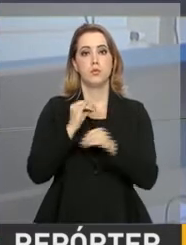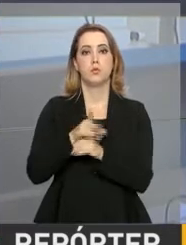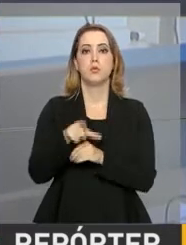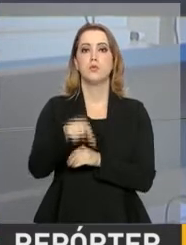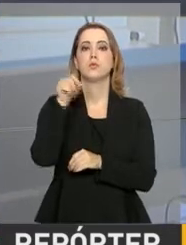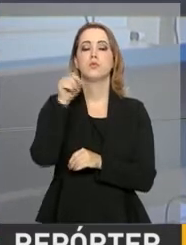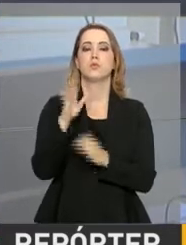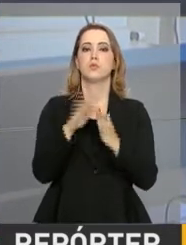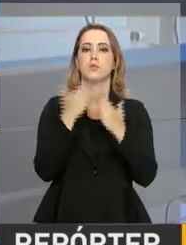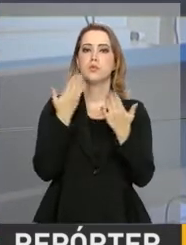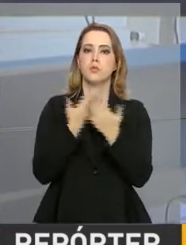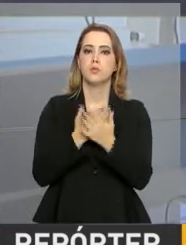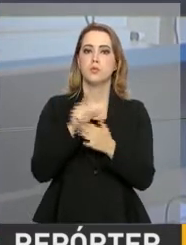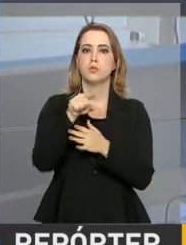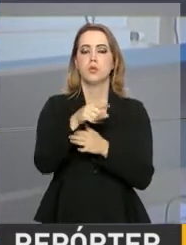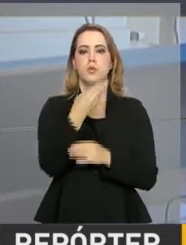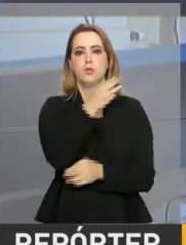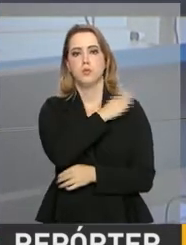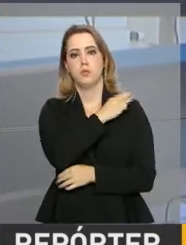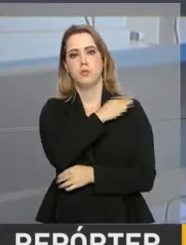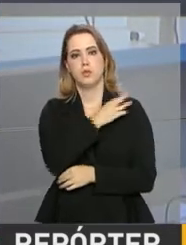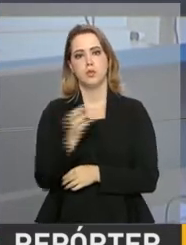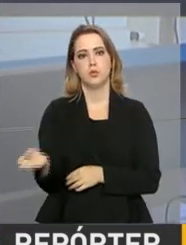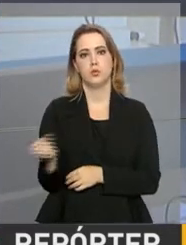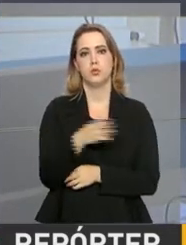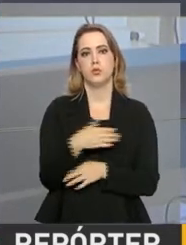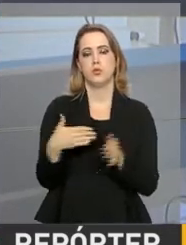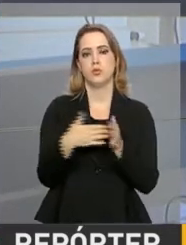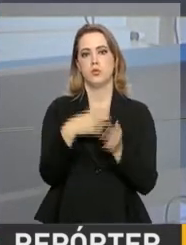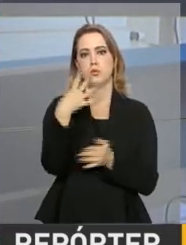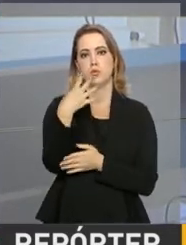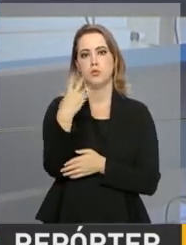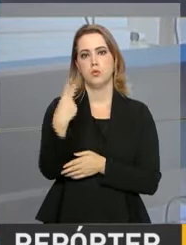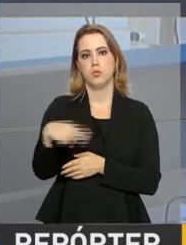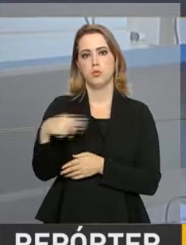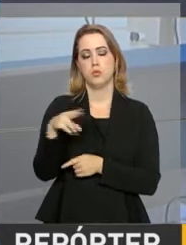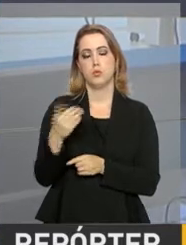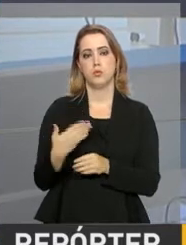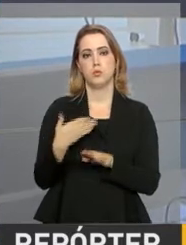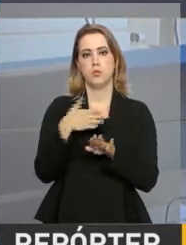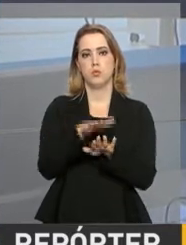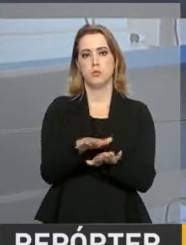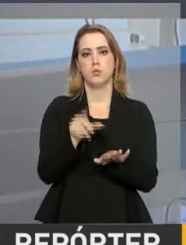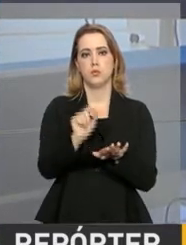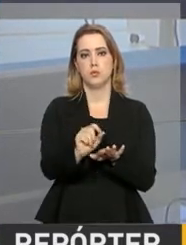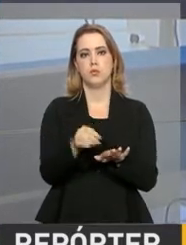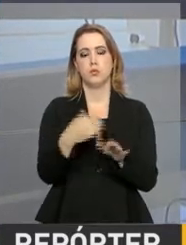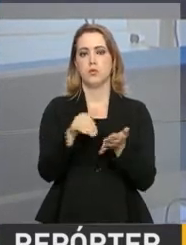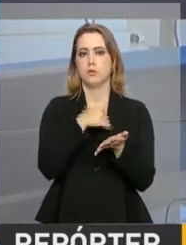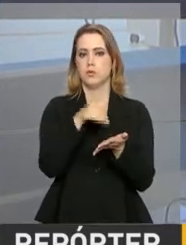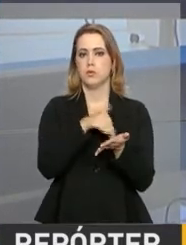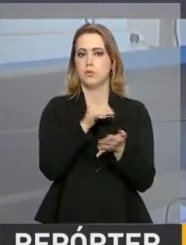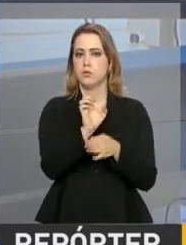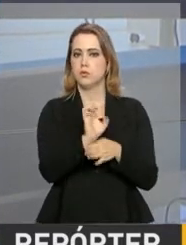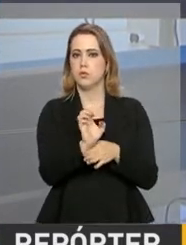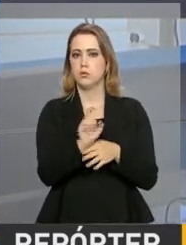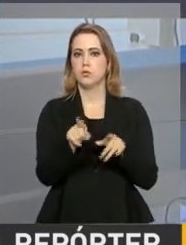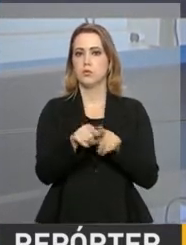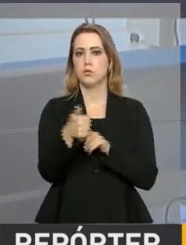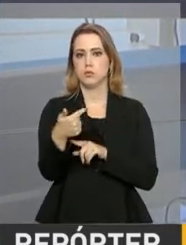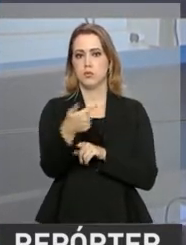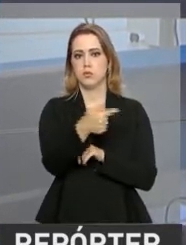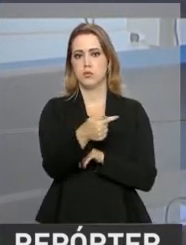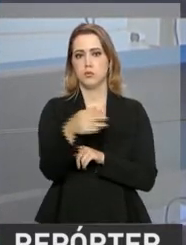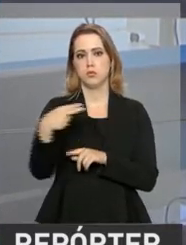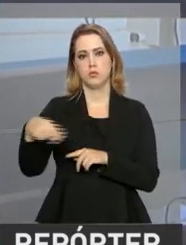do programa ensino médio inovador até 4 de novembro a adesão das secretarias estaduais e 17 do mesmo mês